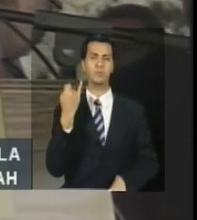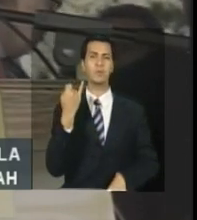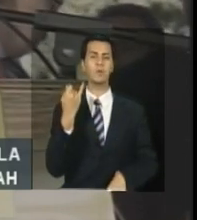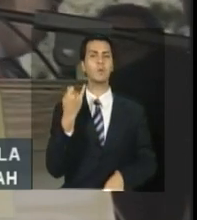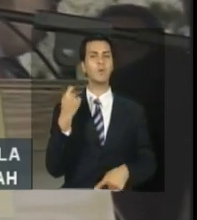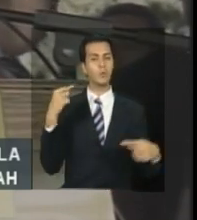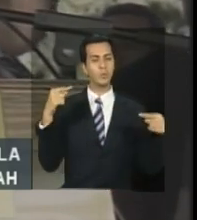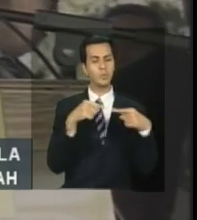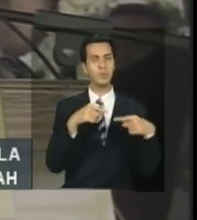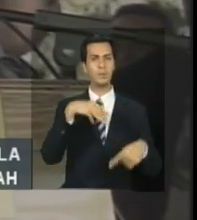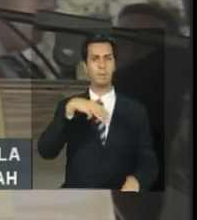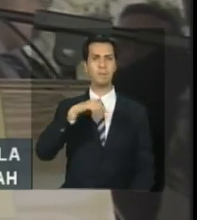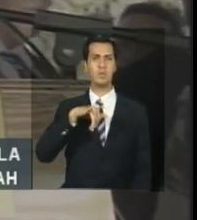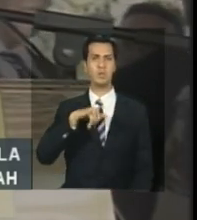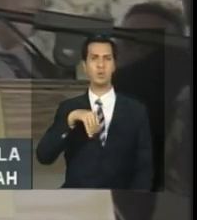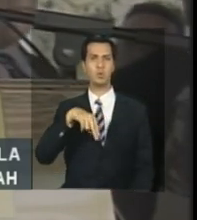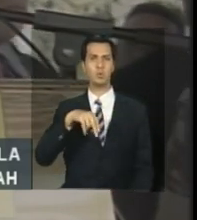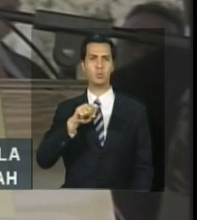MINUSTAH